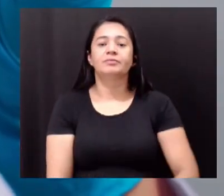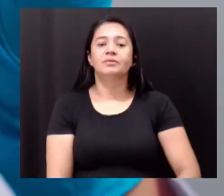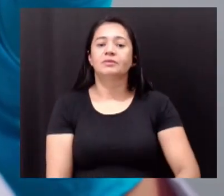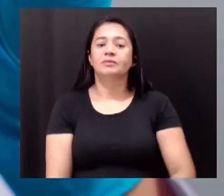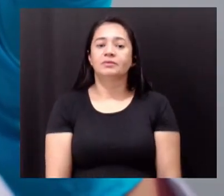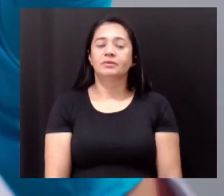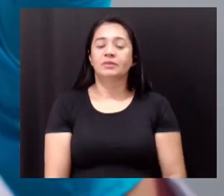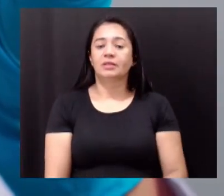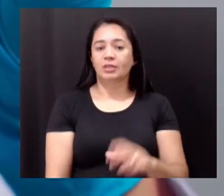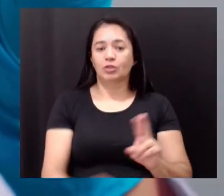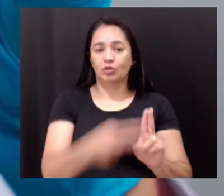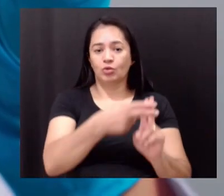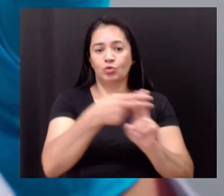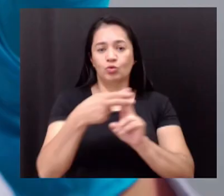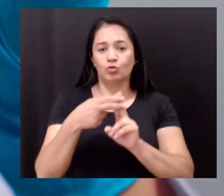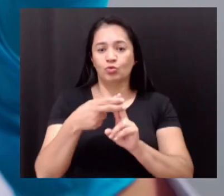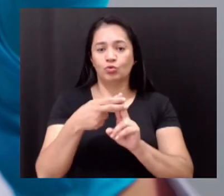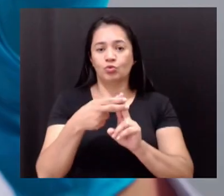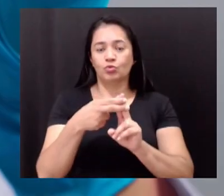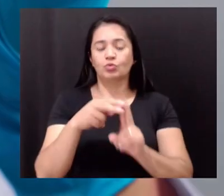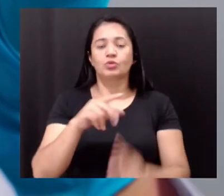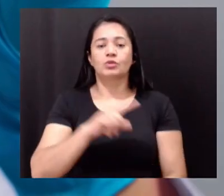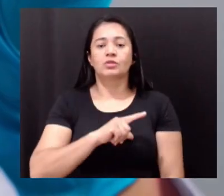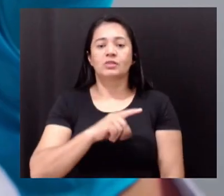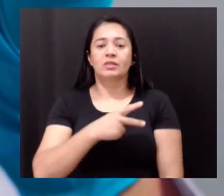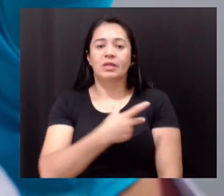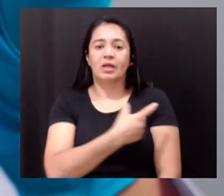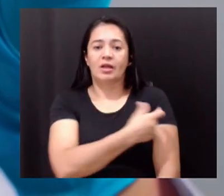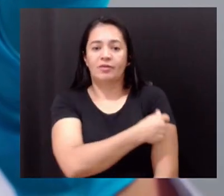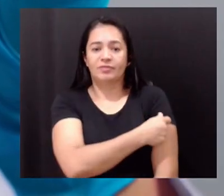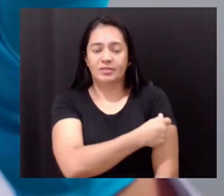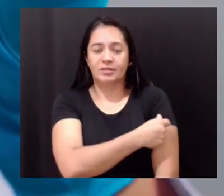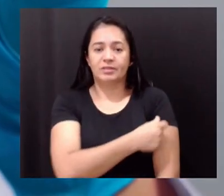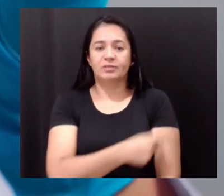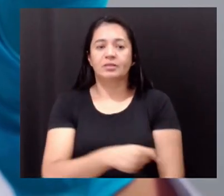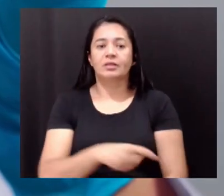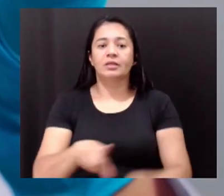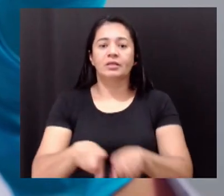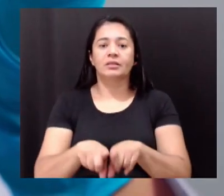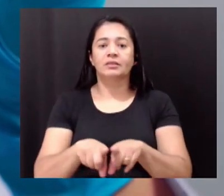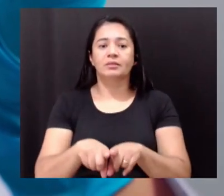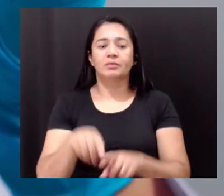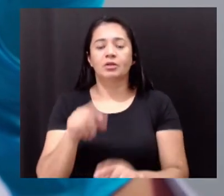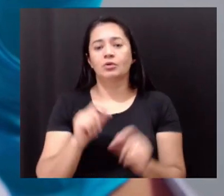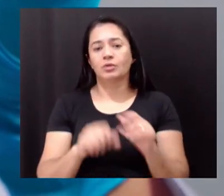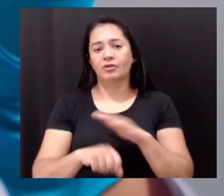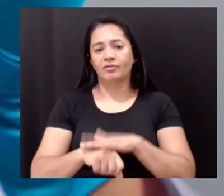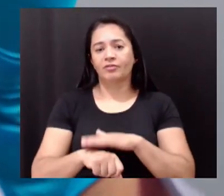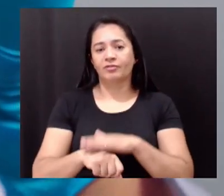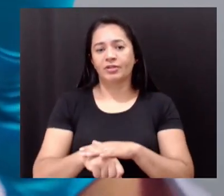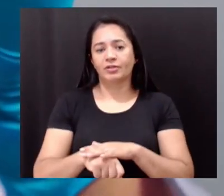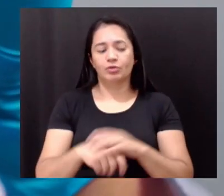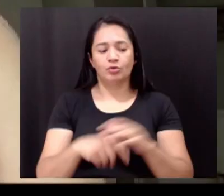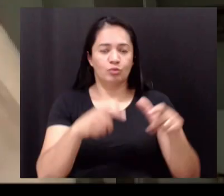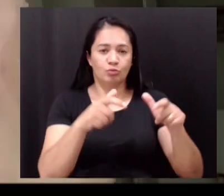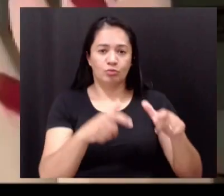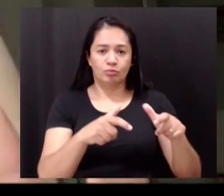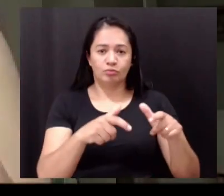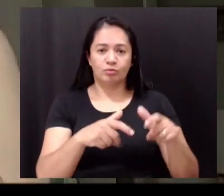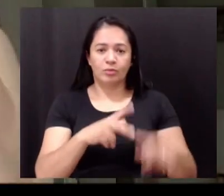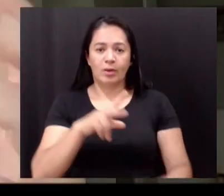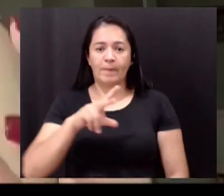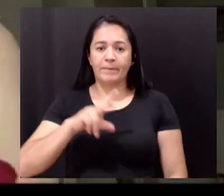gente já comentou, e também tem a vacina que é realizada no setor privado. E quando a gente fala de